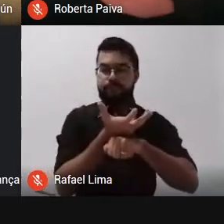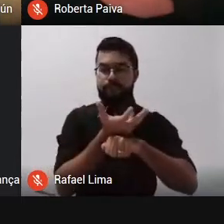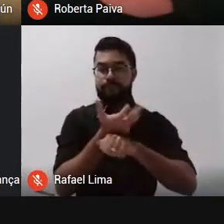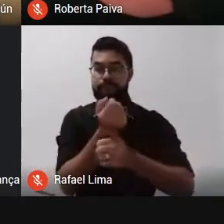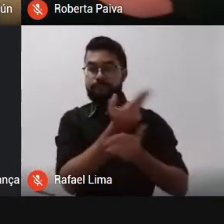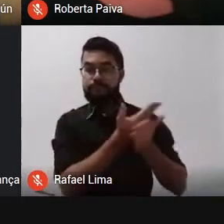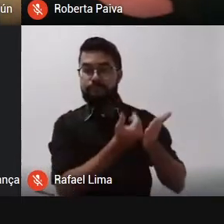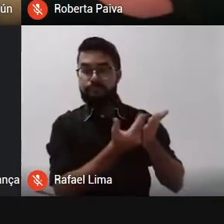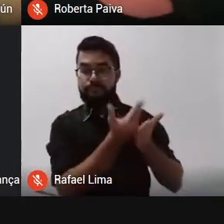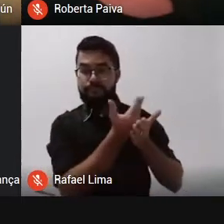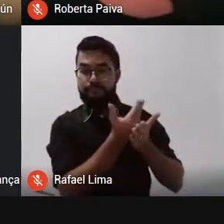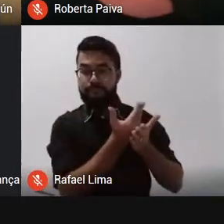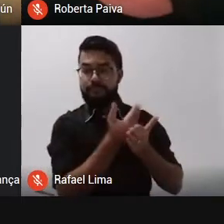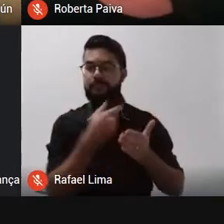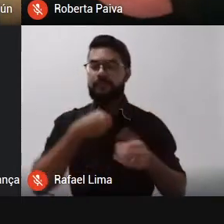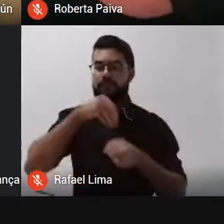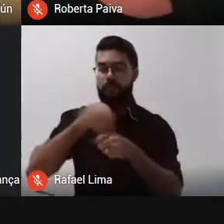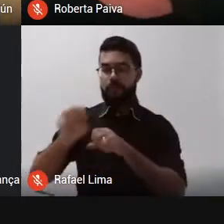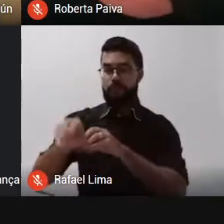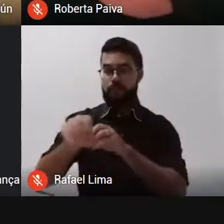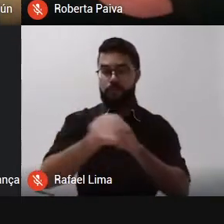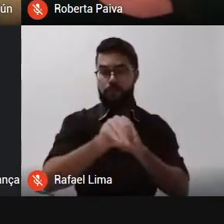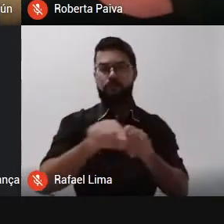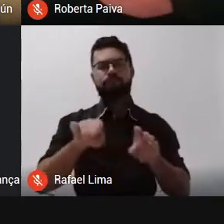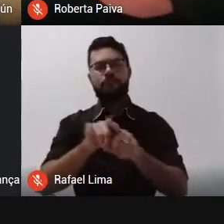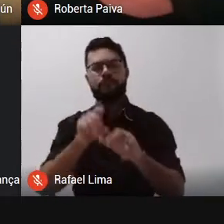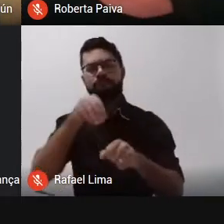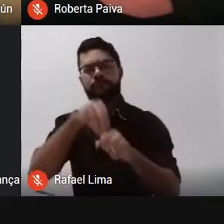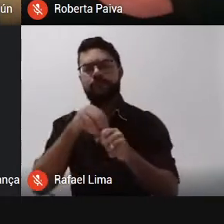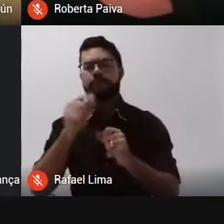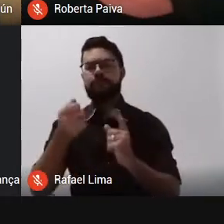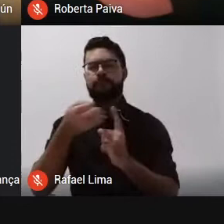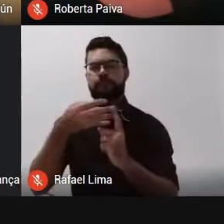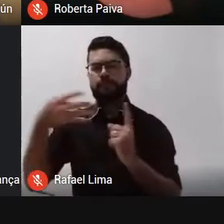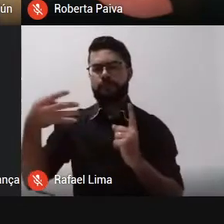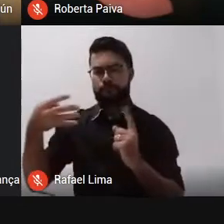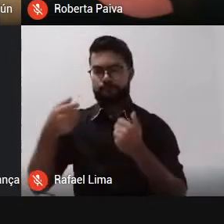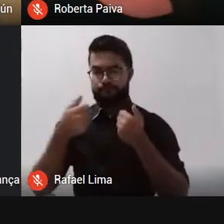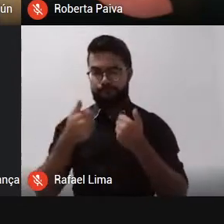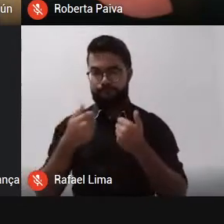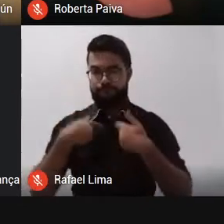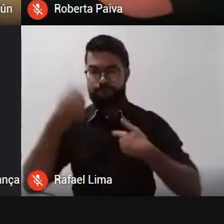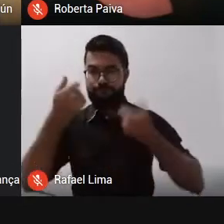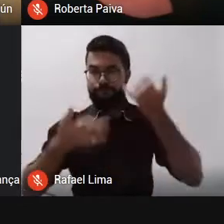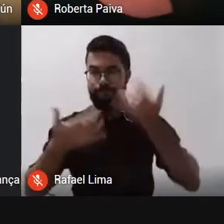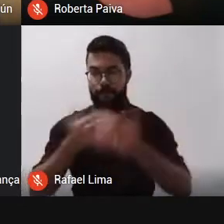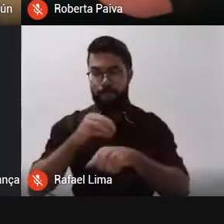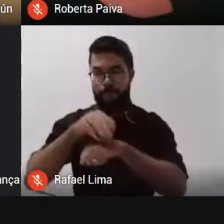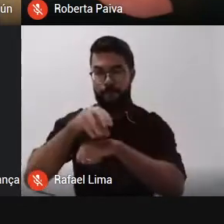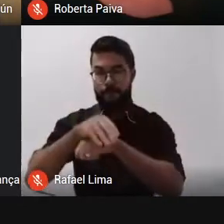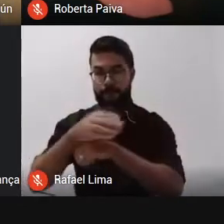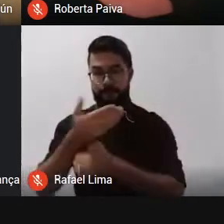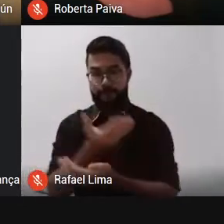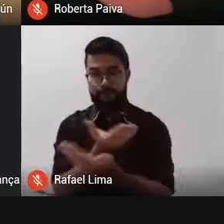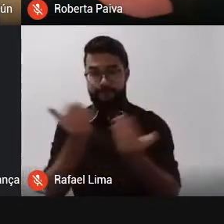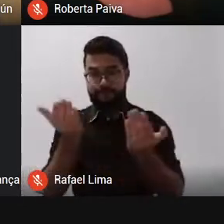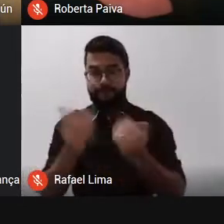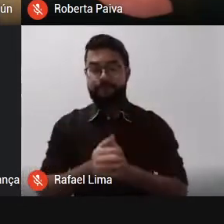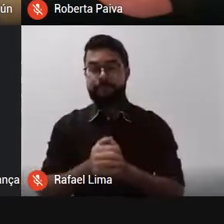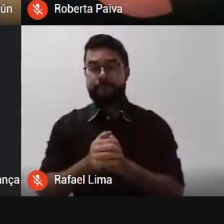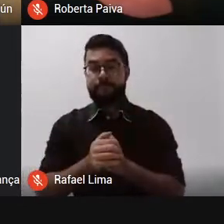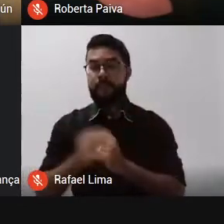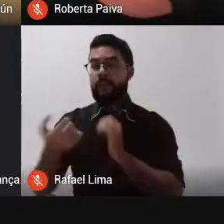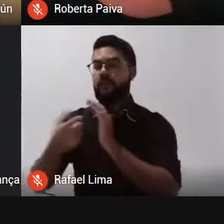ensino e da extensão. Depois eu faço algumas considerações. Tá? Então, como já foi falado, né, eu sou o professor